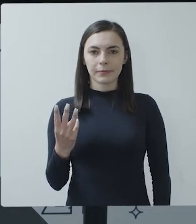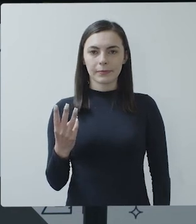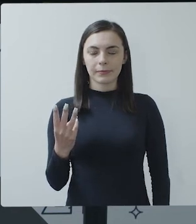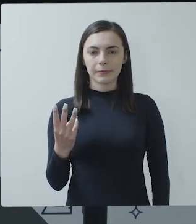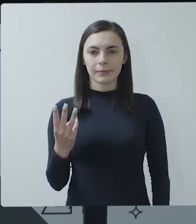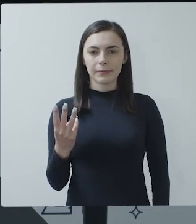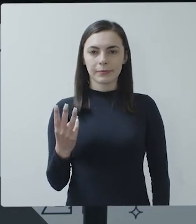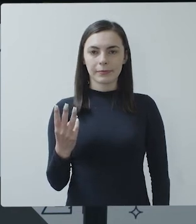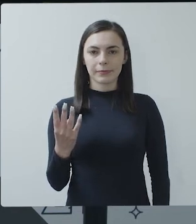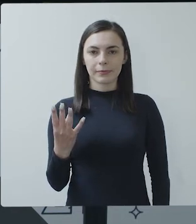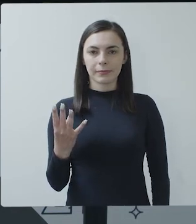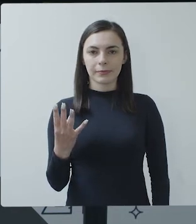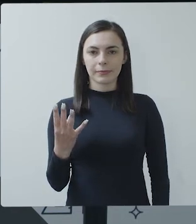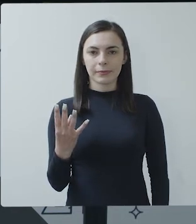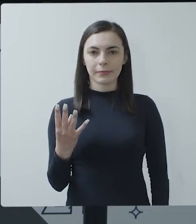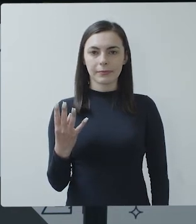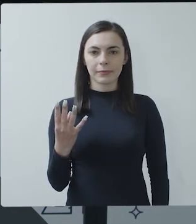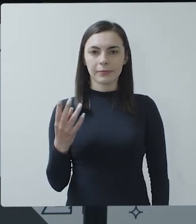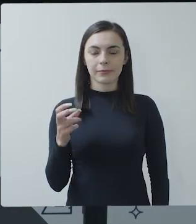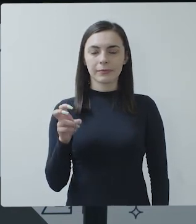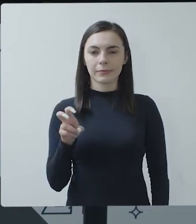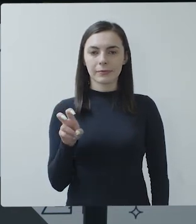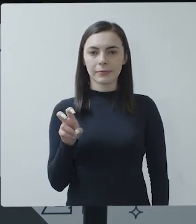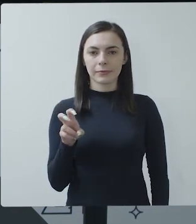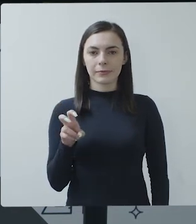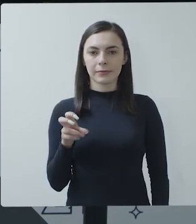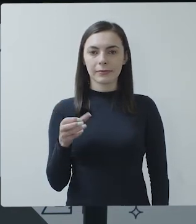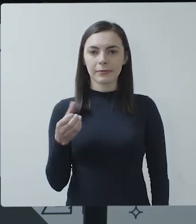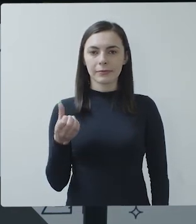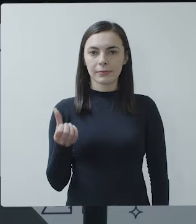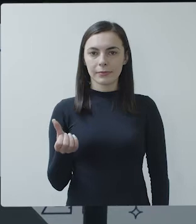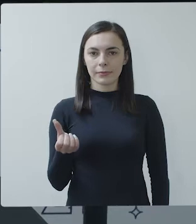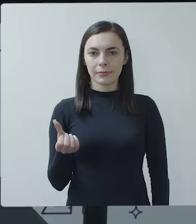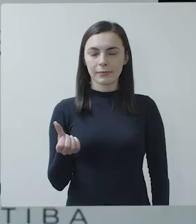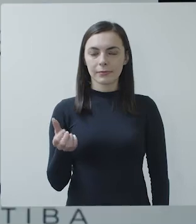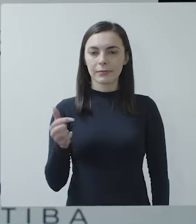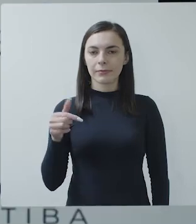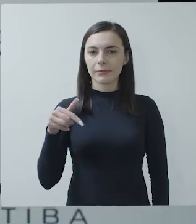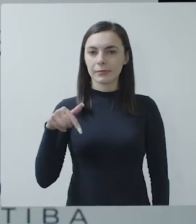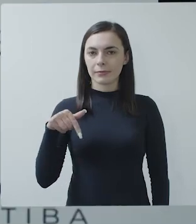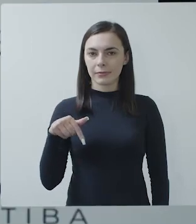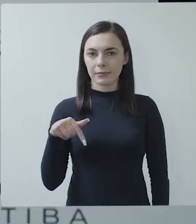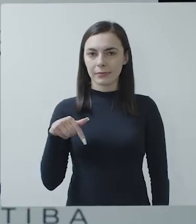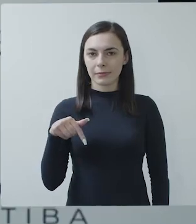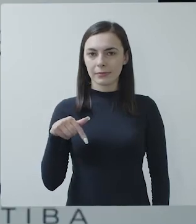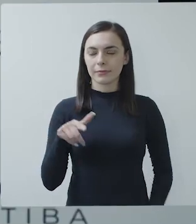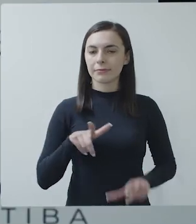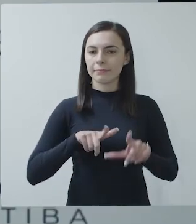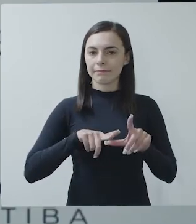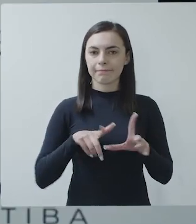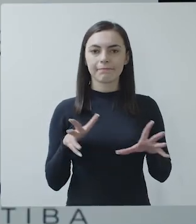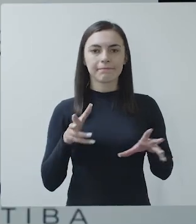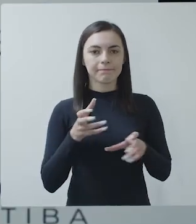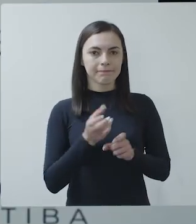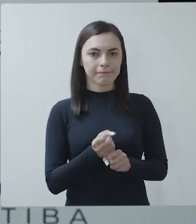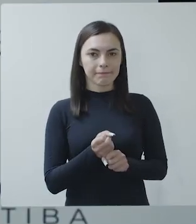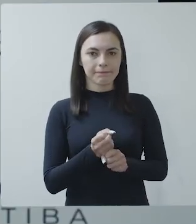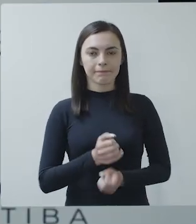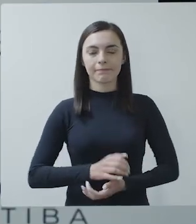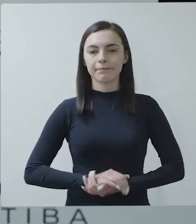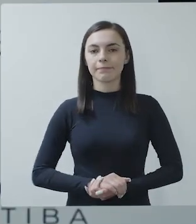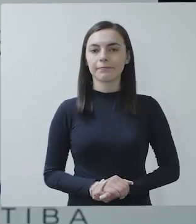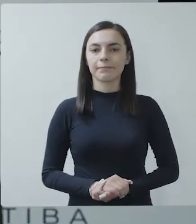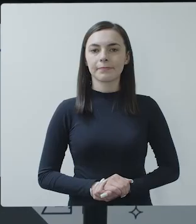duas, três, quatro, cinco, seis, sete